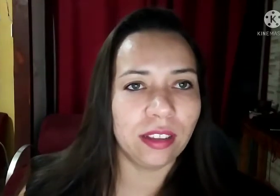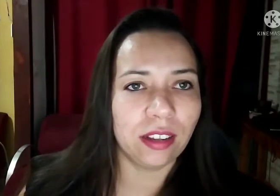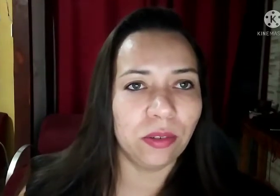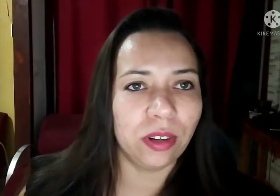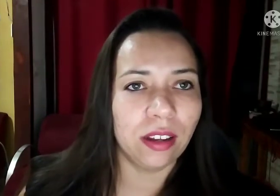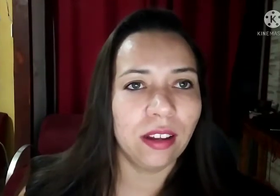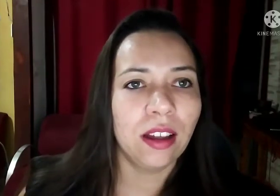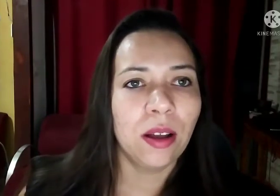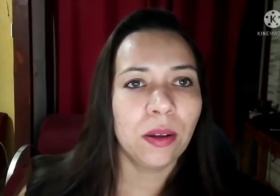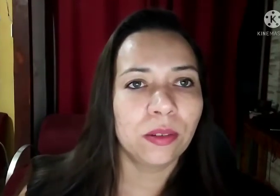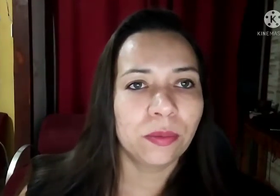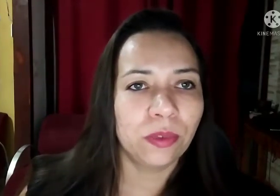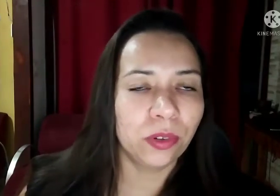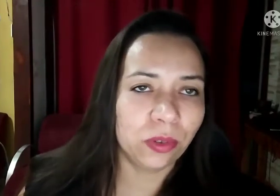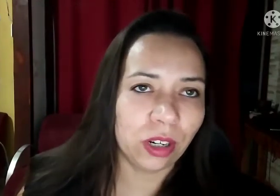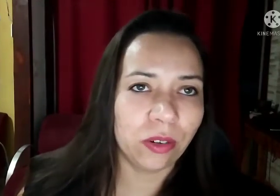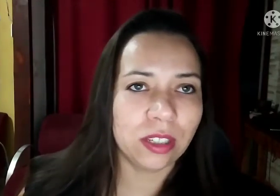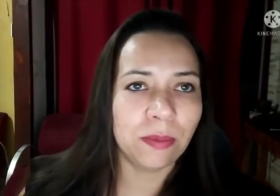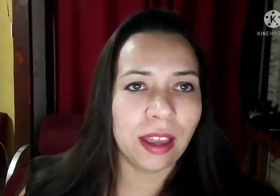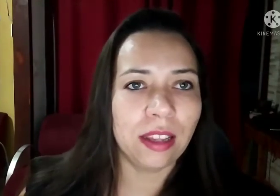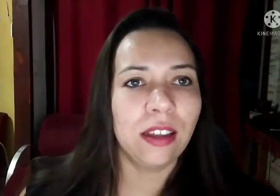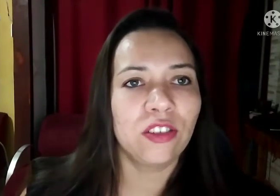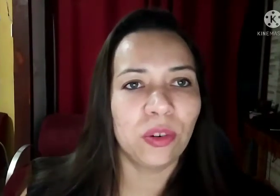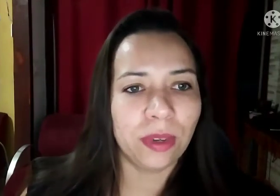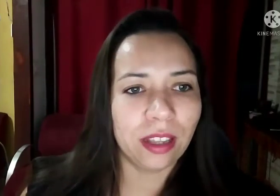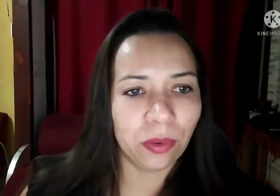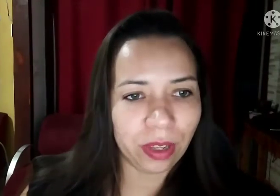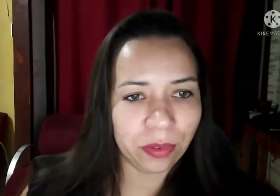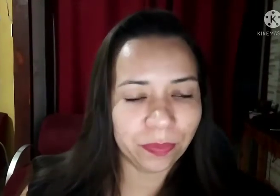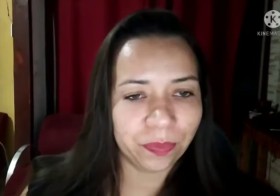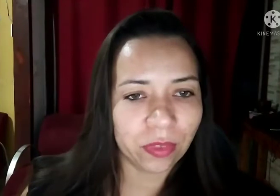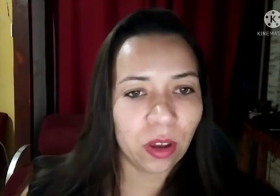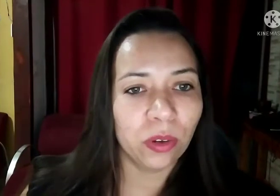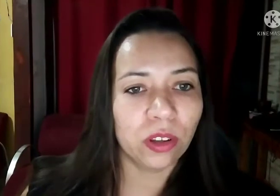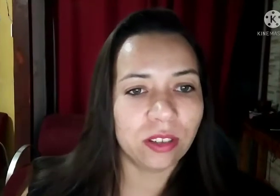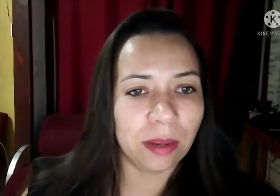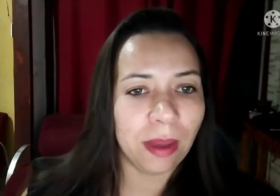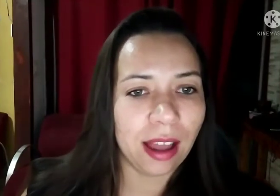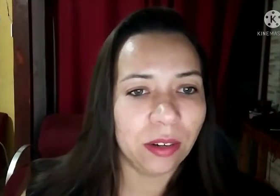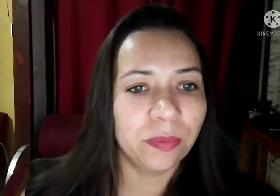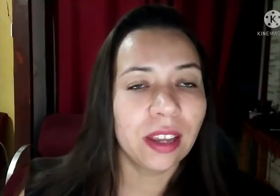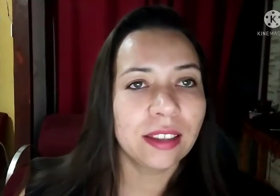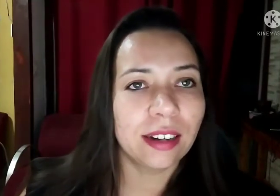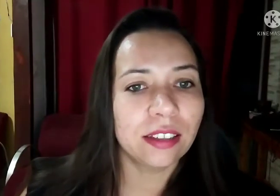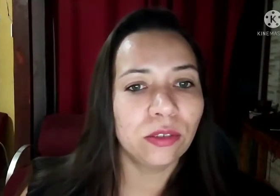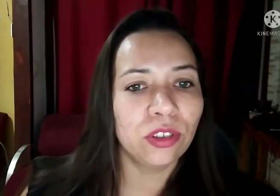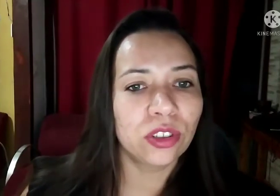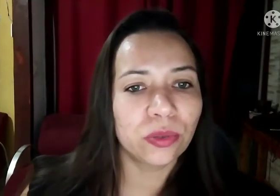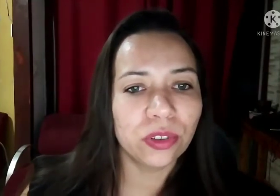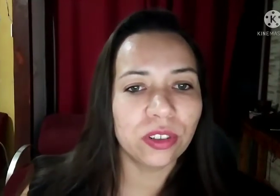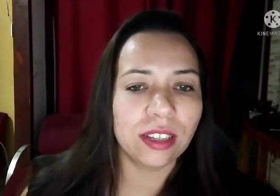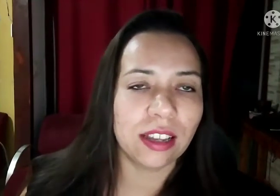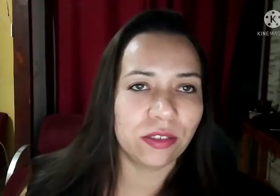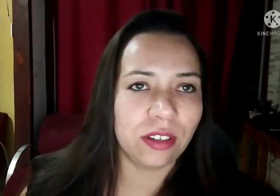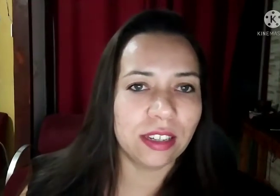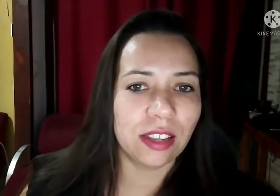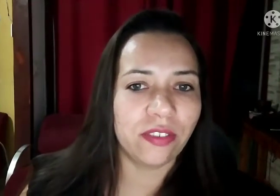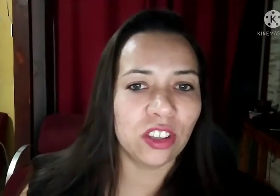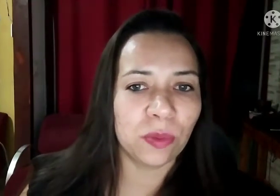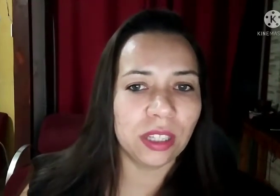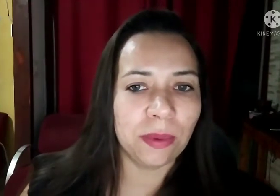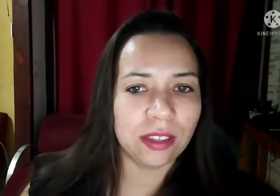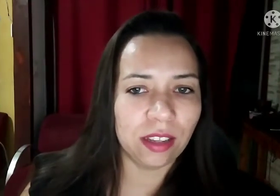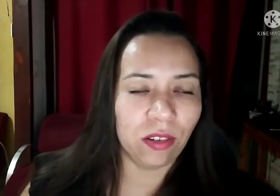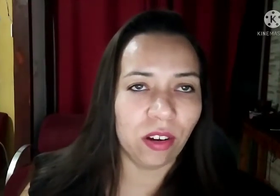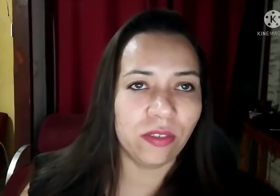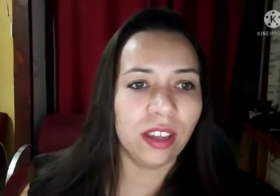professora orientadora, doutora Rosemary de Almeida Guiro. O nosso trabalho trata do discurso negacionista